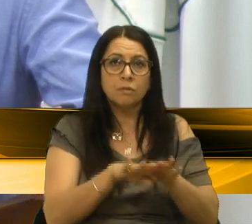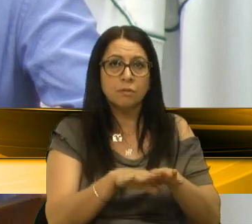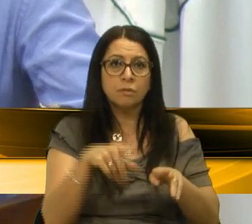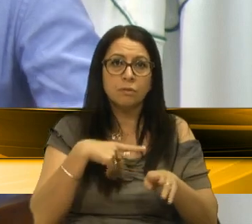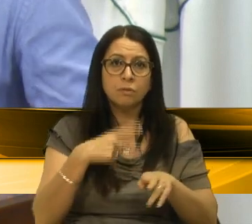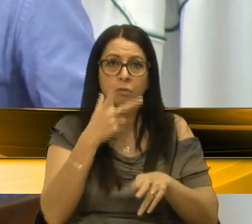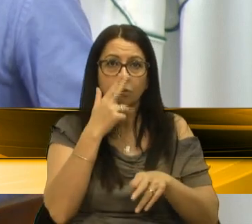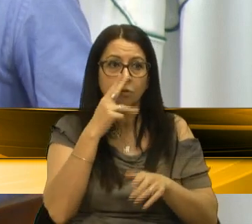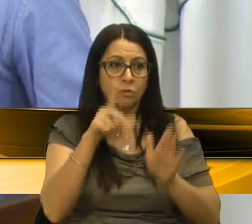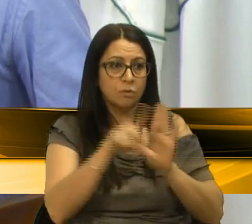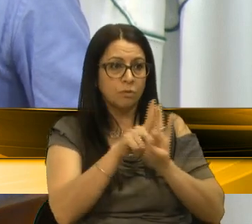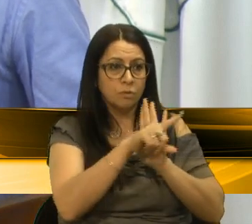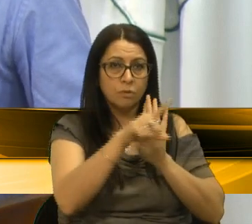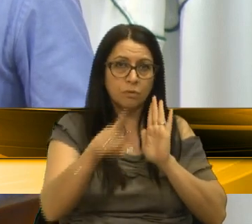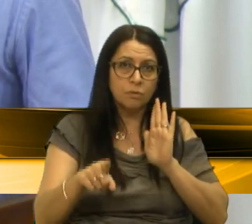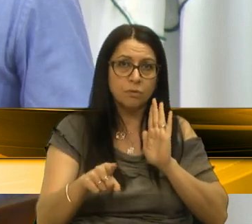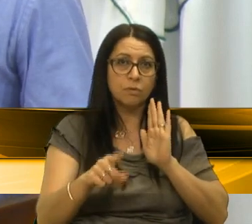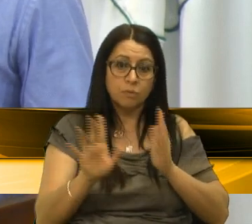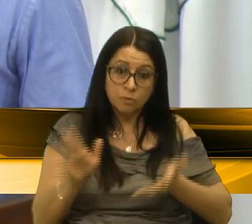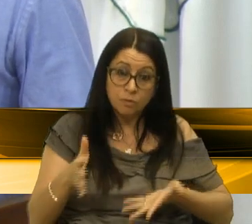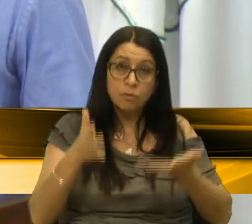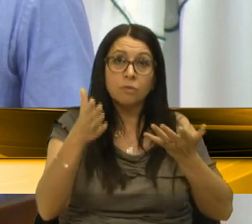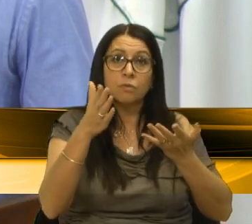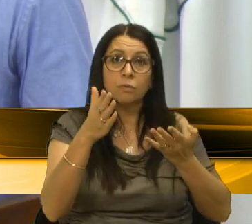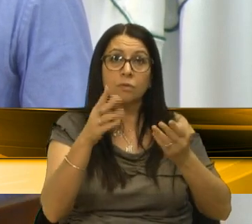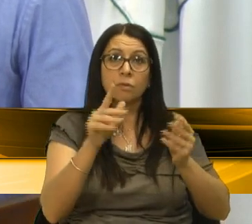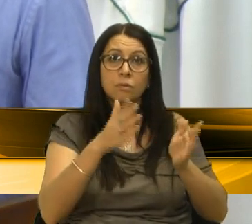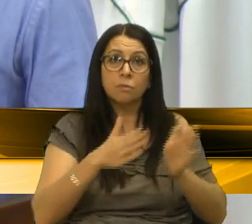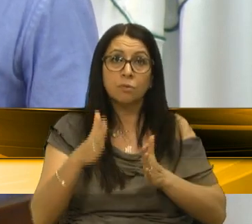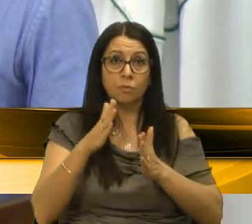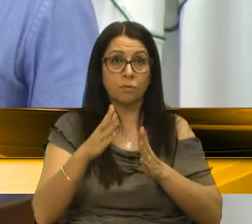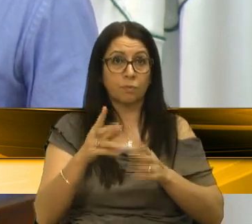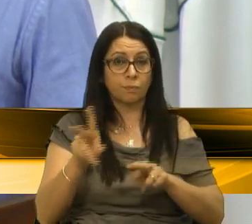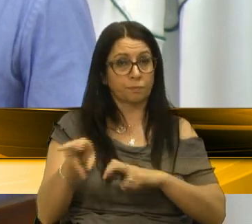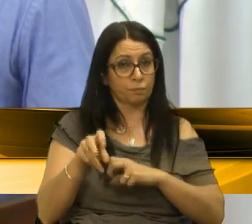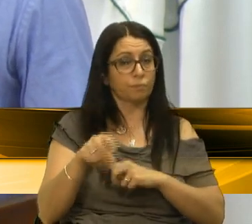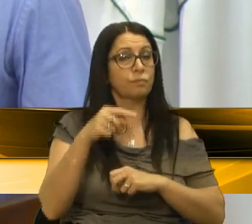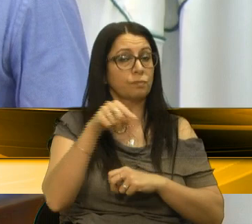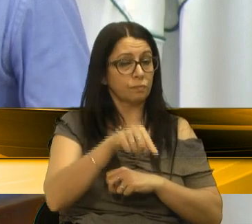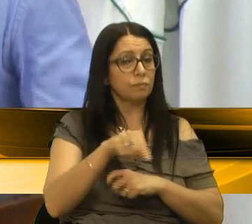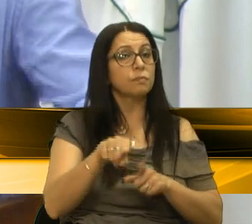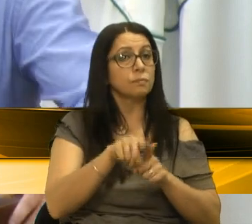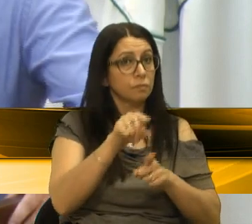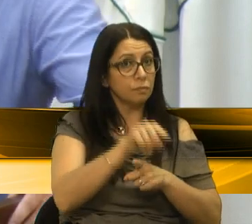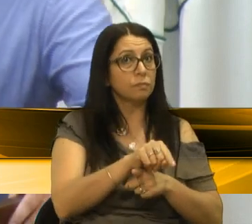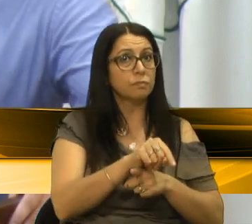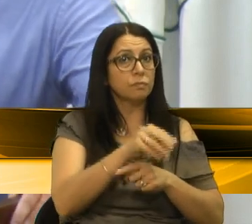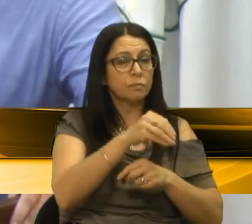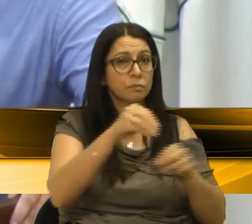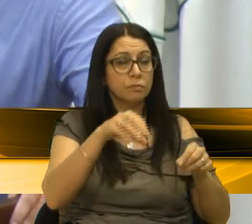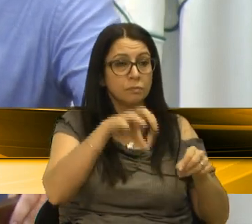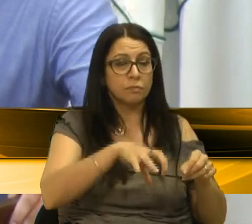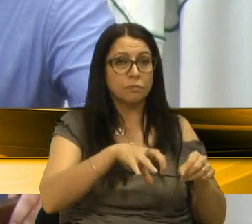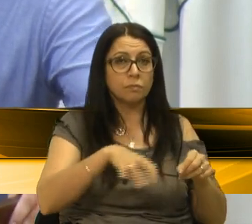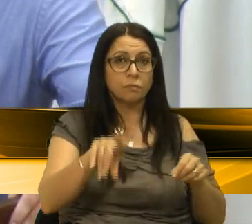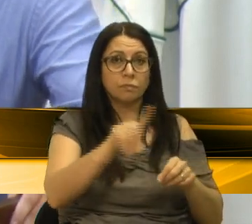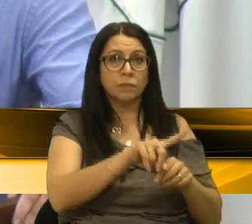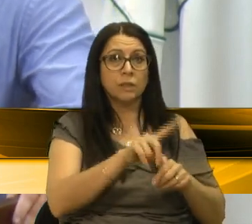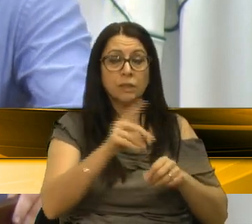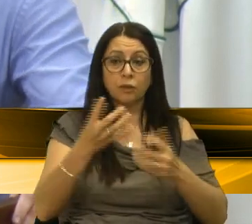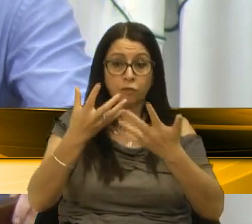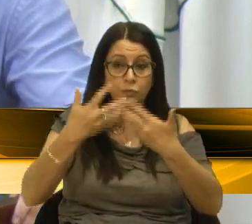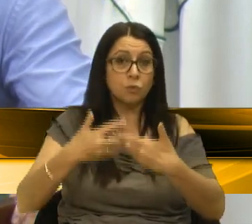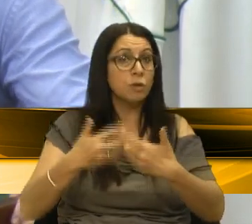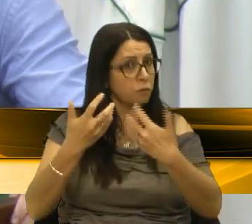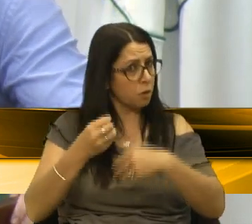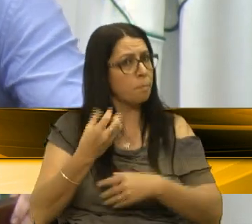mesmas leis incentivar ao produtor rural? Diga-se de passagem, nessa área tem uma parte que funciona e